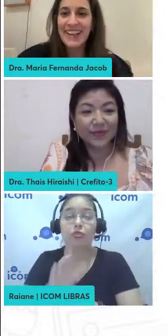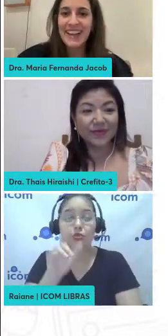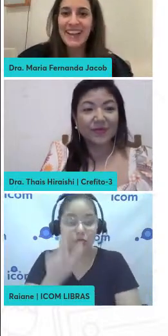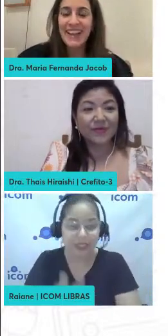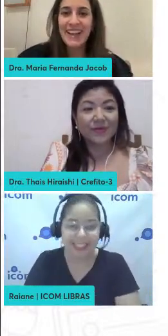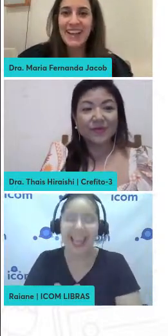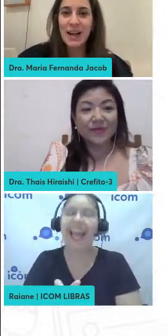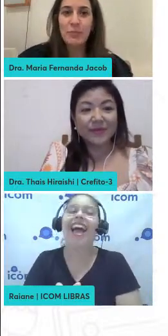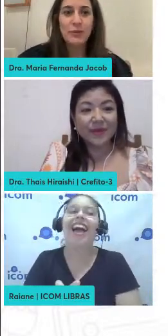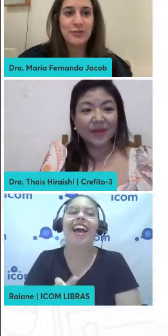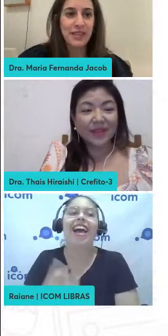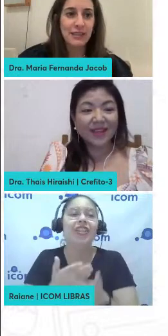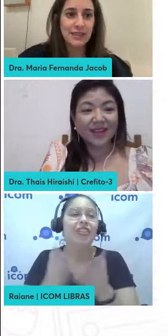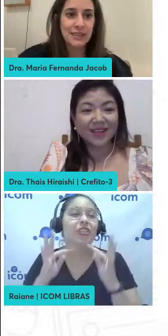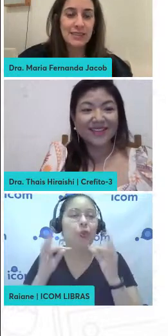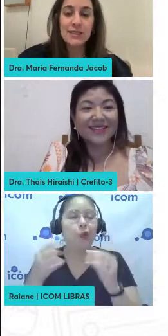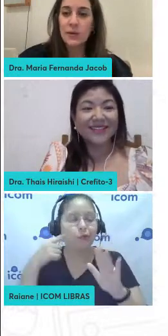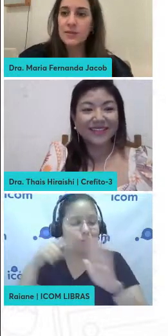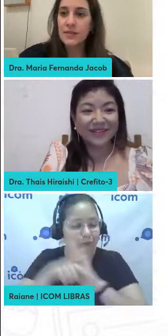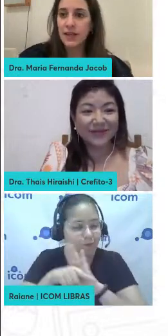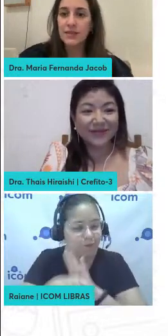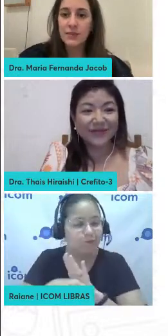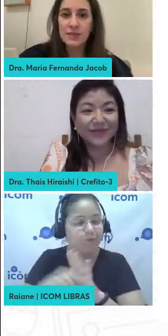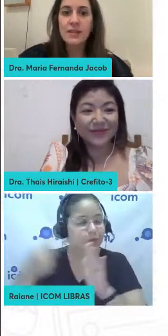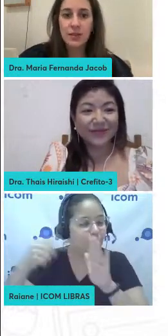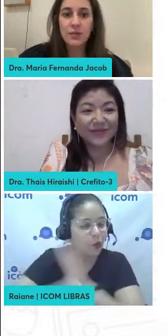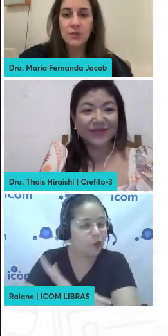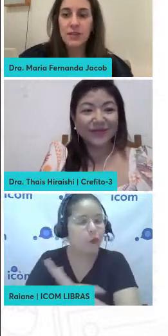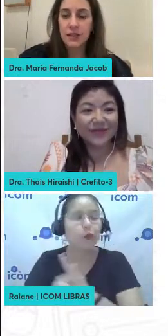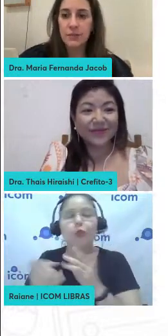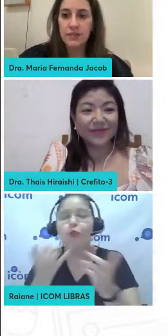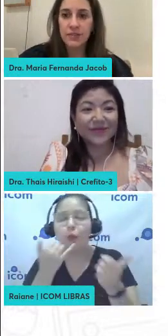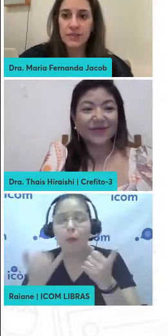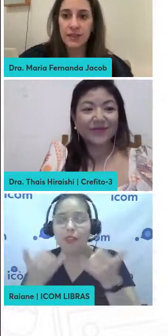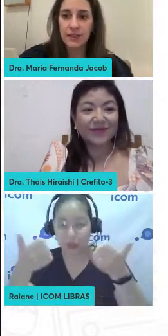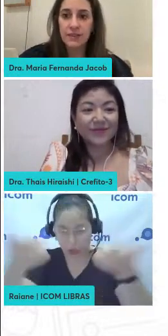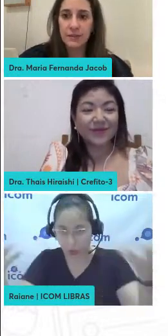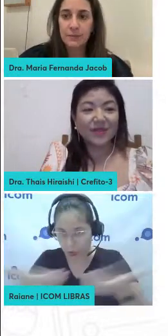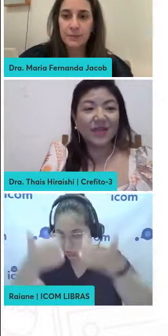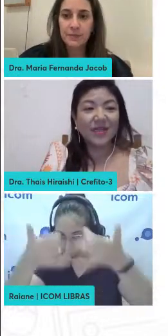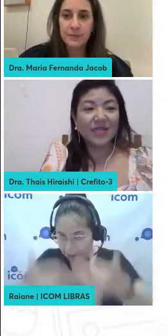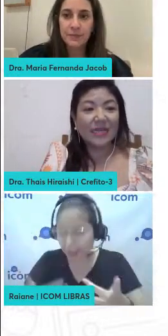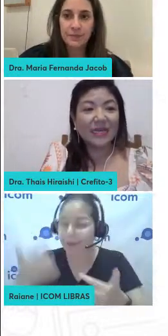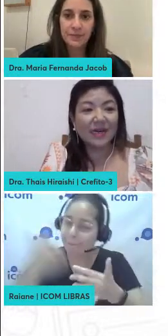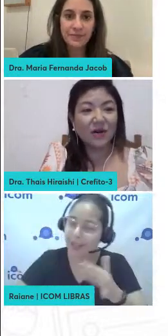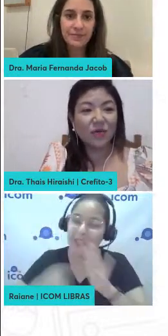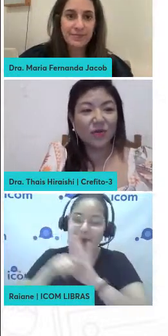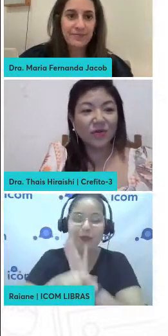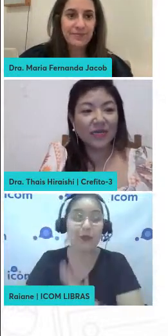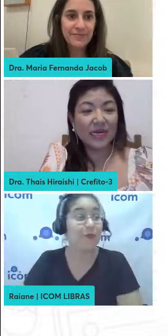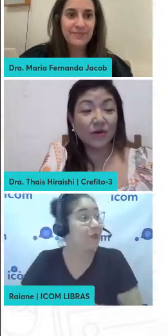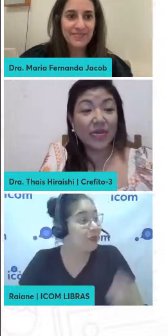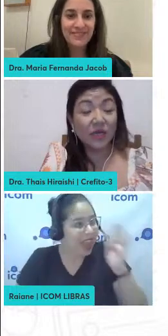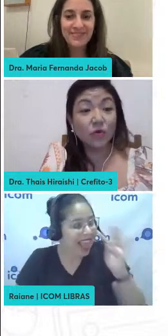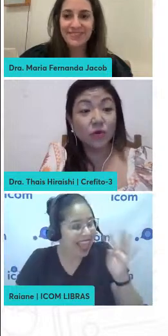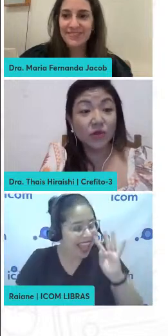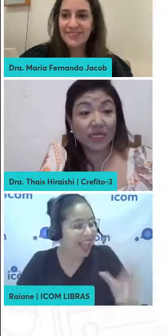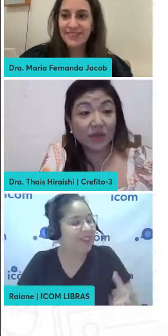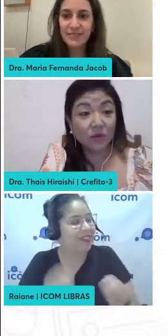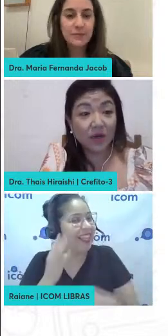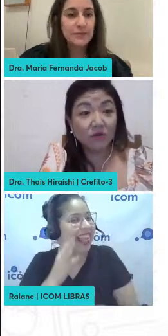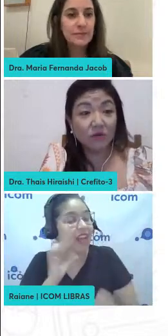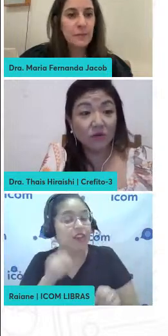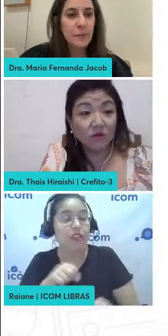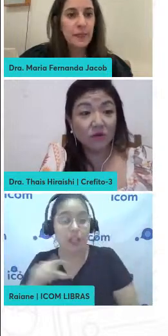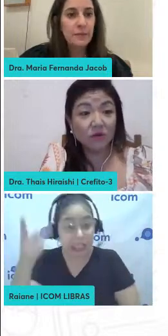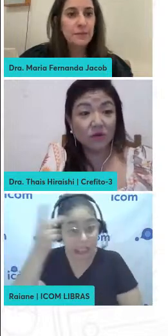bem aprofundado nesses conceitos que eu trouxe aqui para vocês. Ai, que legal, muito legal. E aí o curso é em